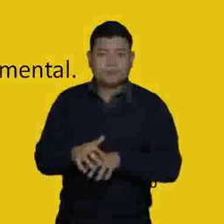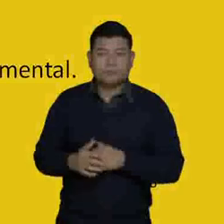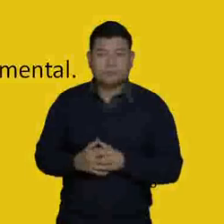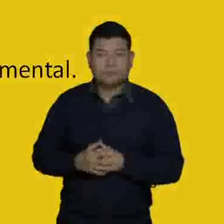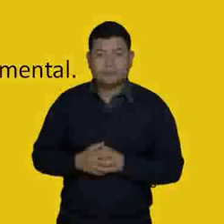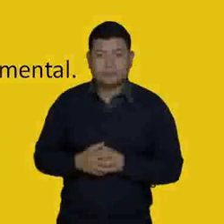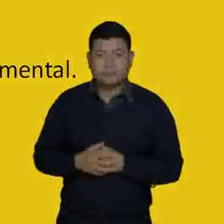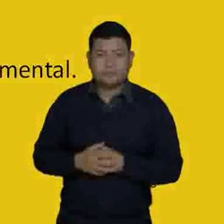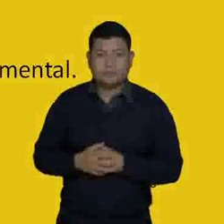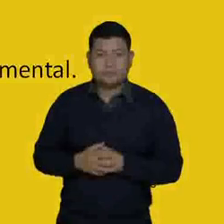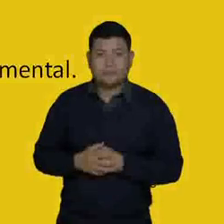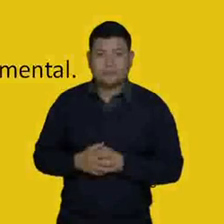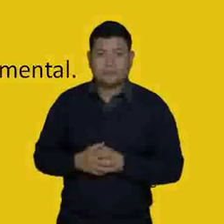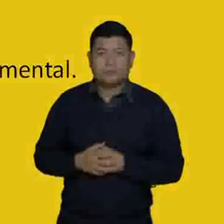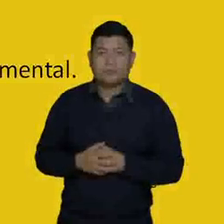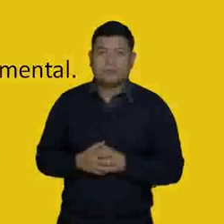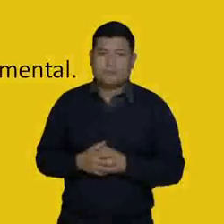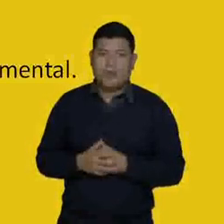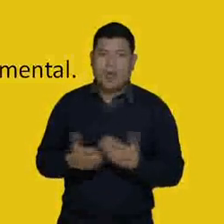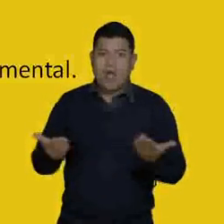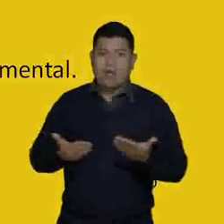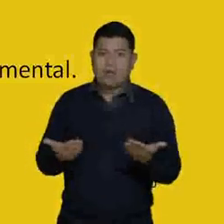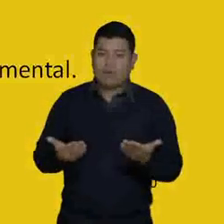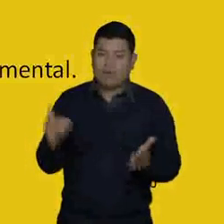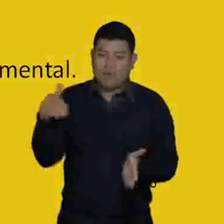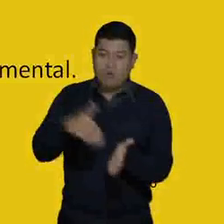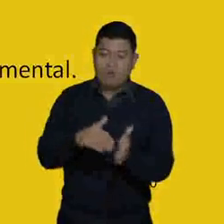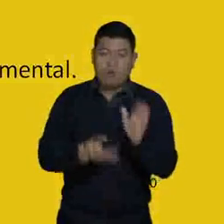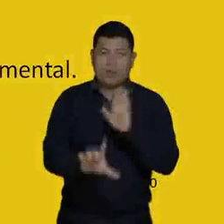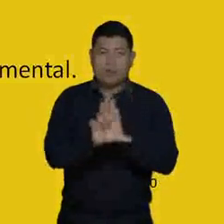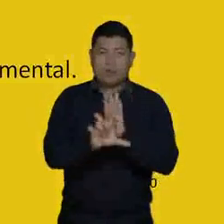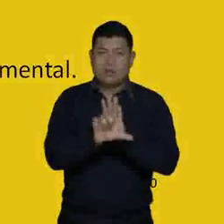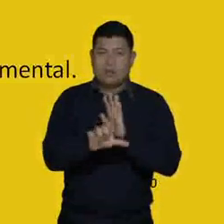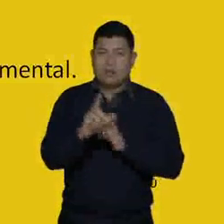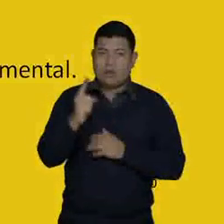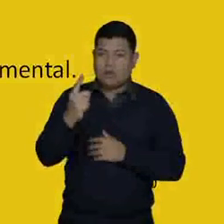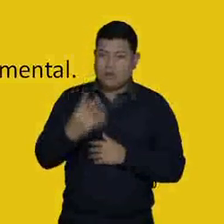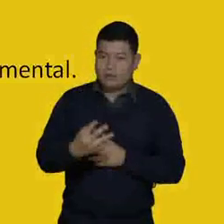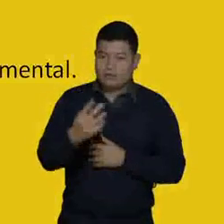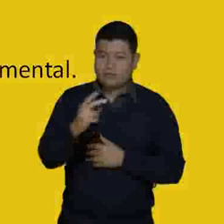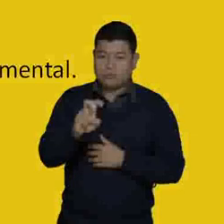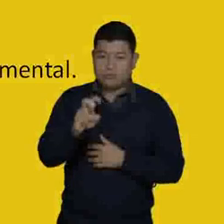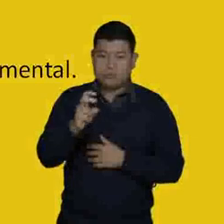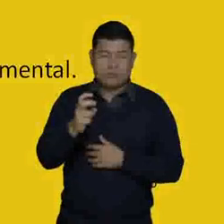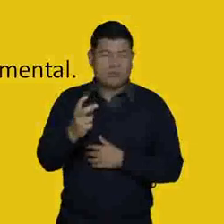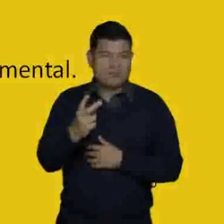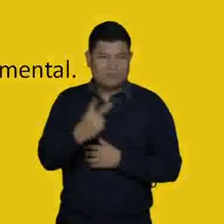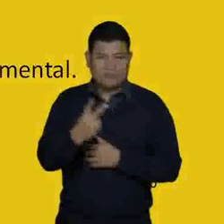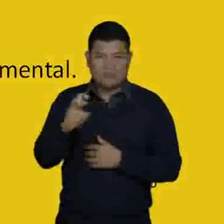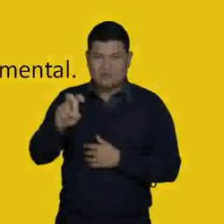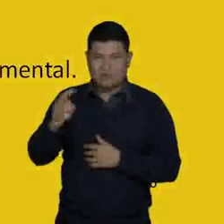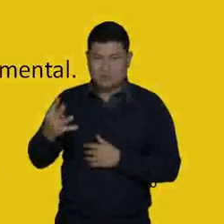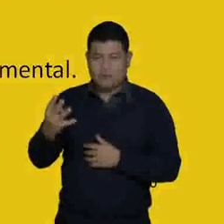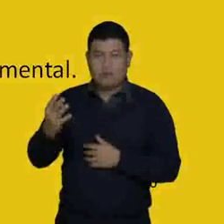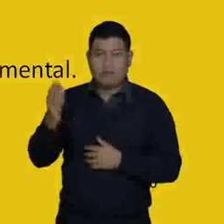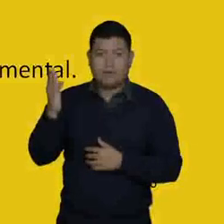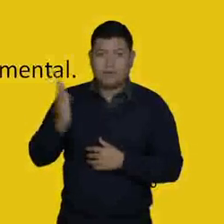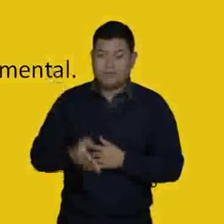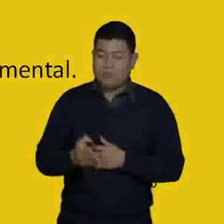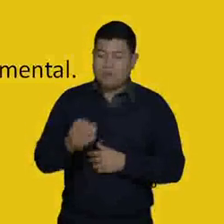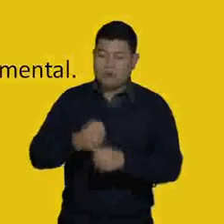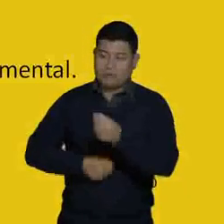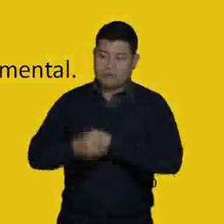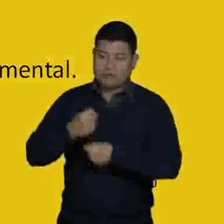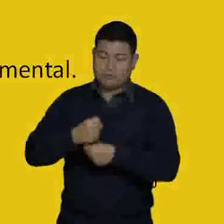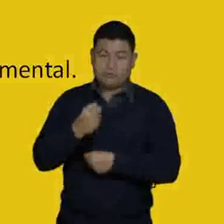nós temos a lei finalmente a lei 14254 de 30 de novembro de 2021 que